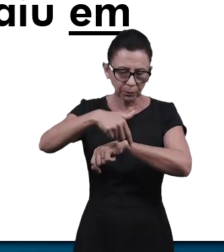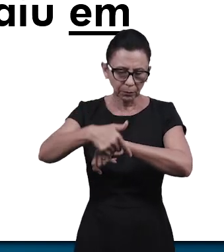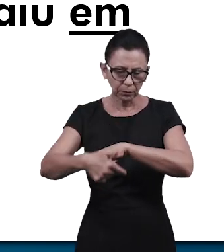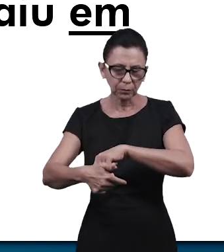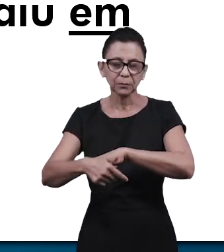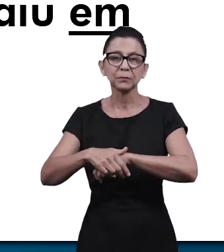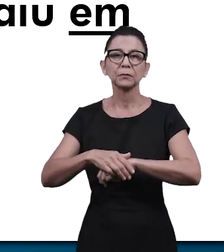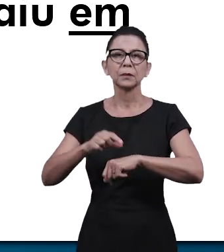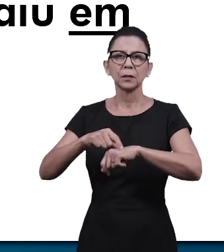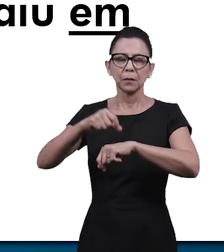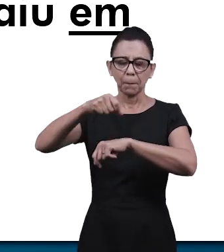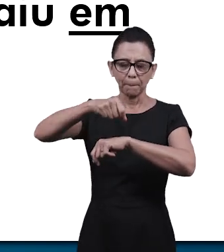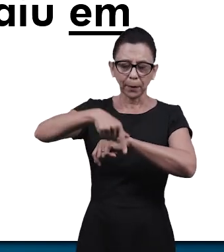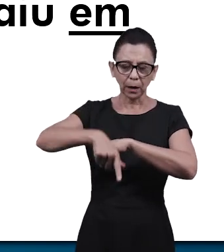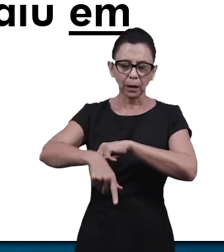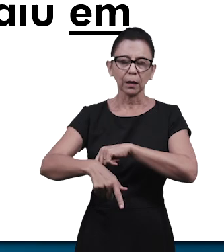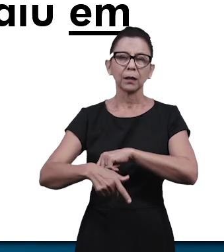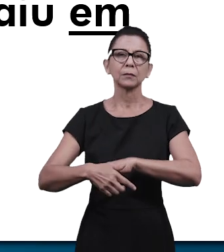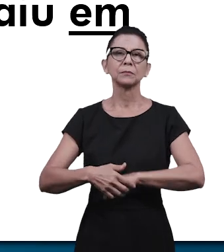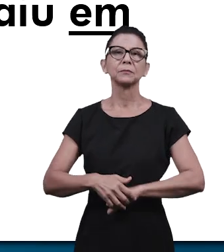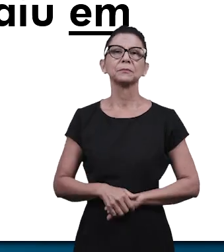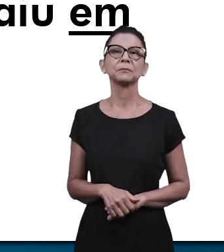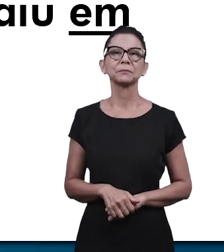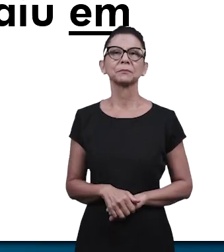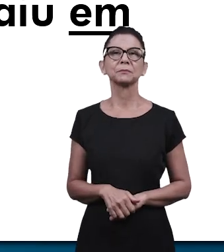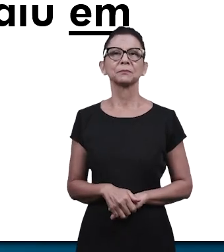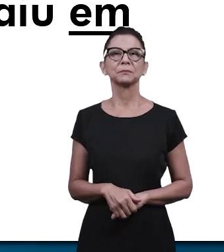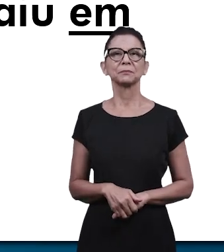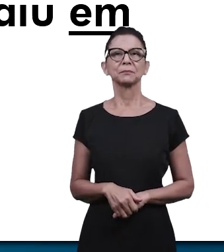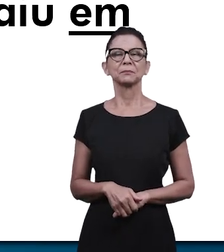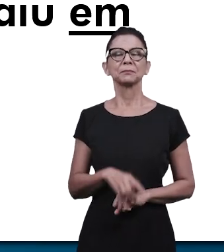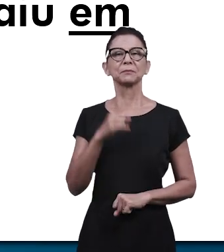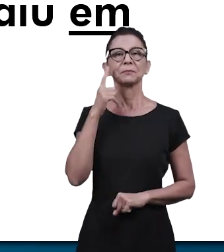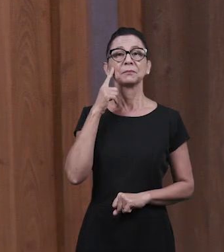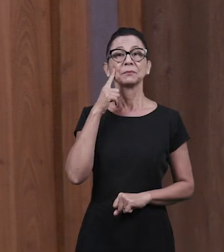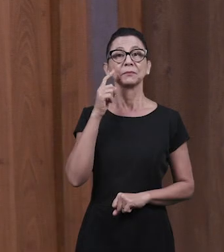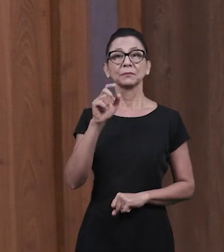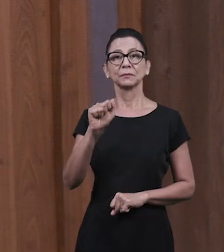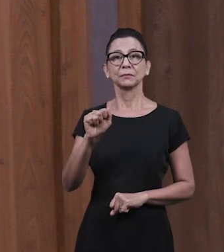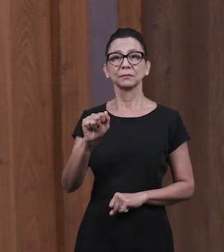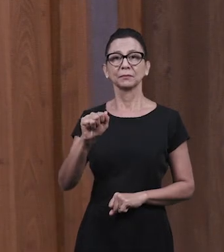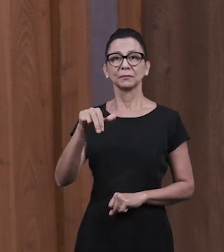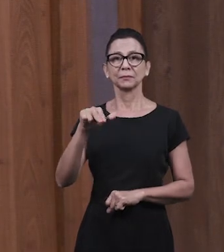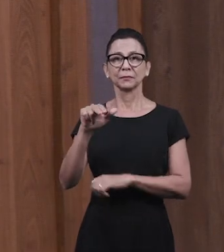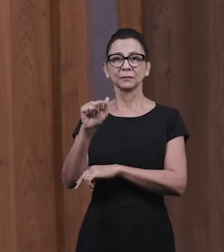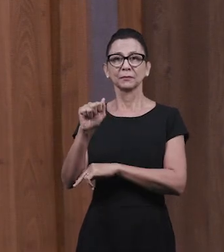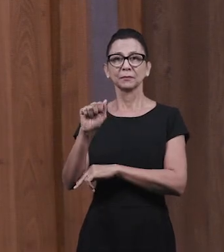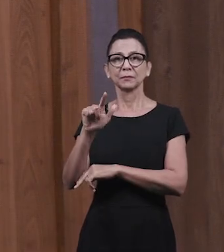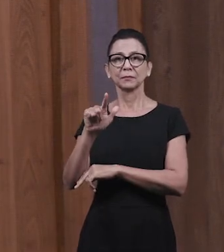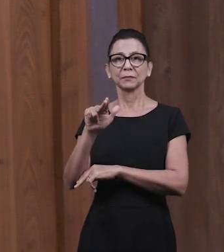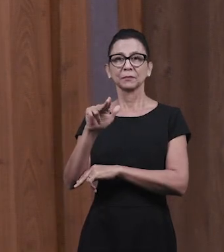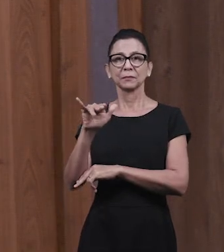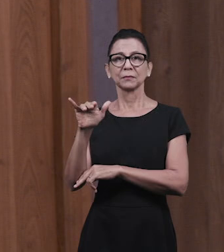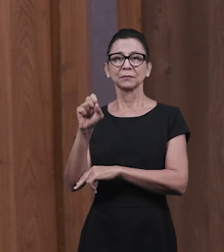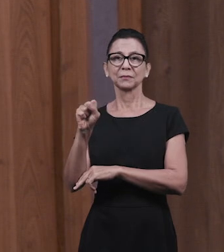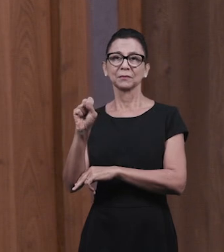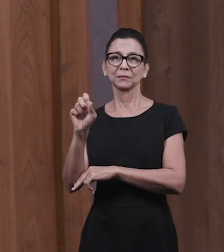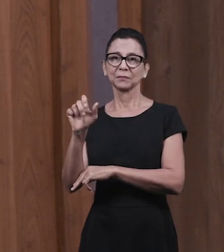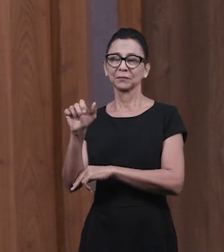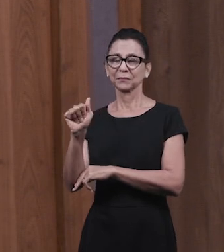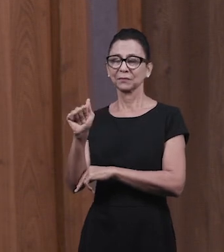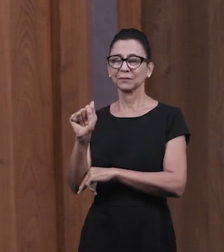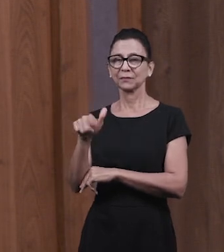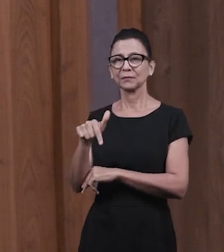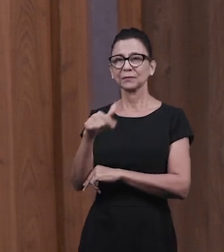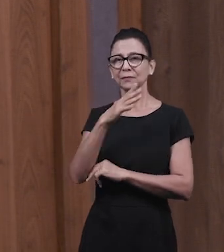parte da semeadura que caiu em pedregais. E quem vai nos dar essa resposta é a Ana Luísa. Ana Luísa, ela é